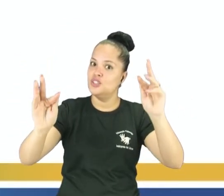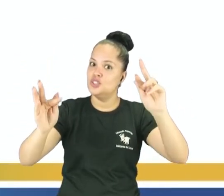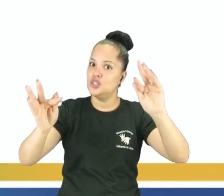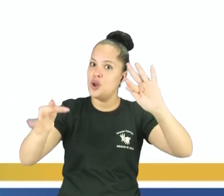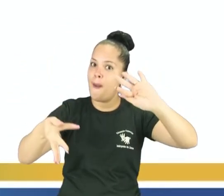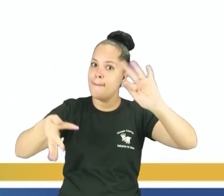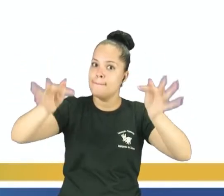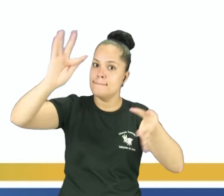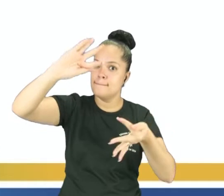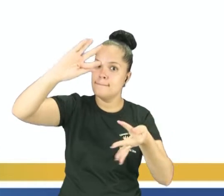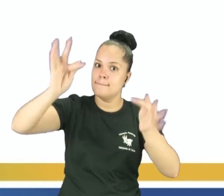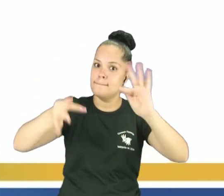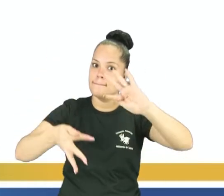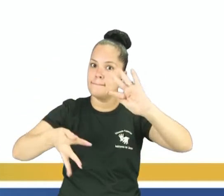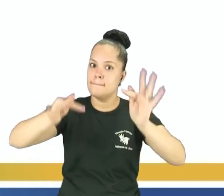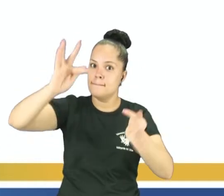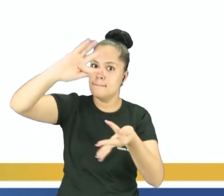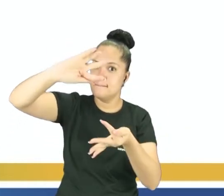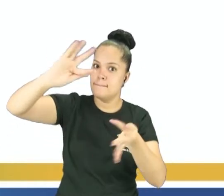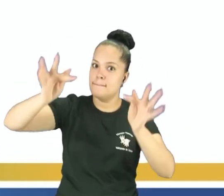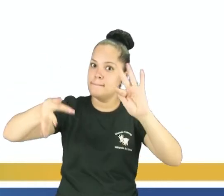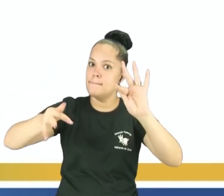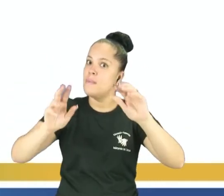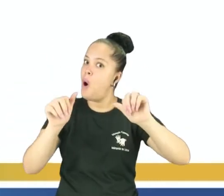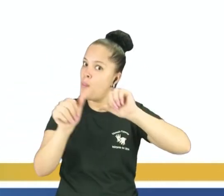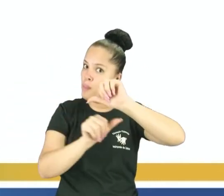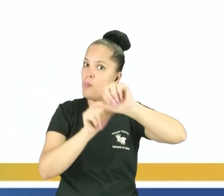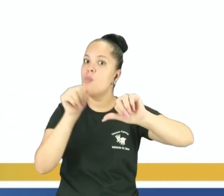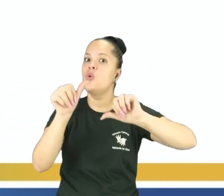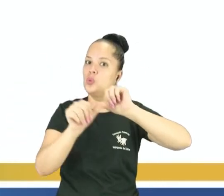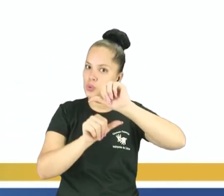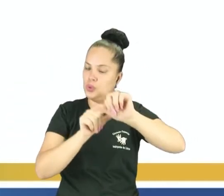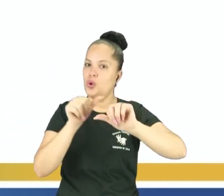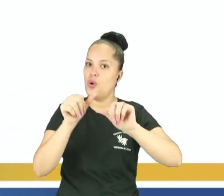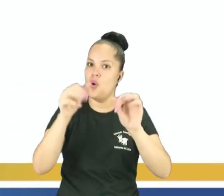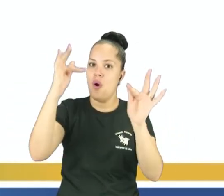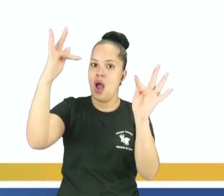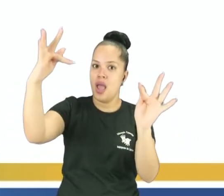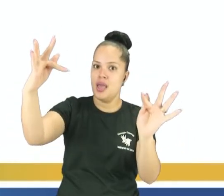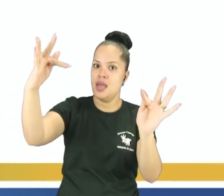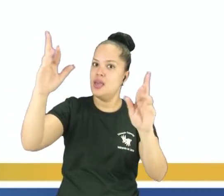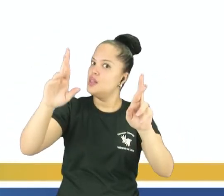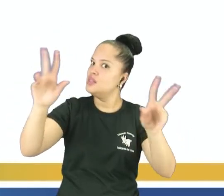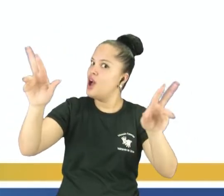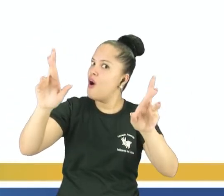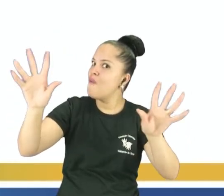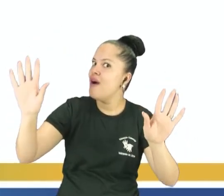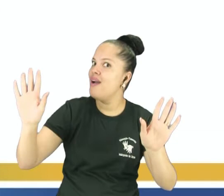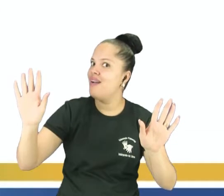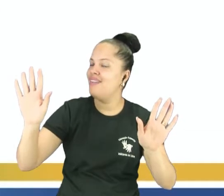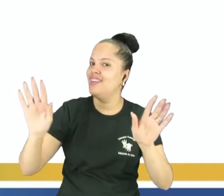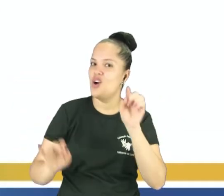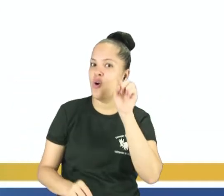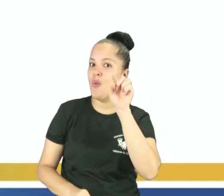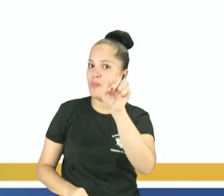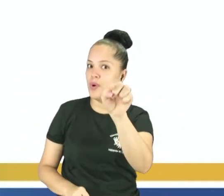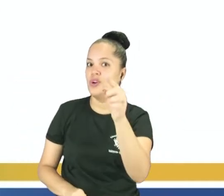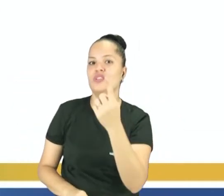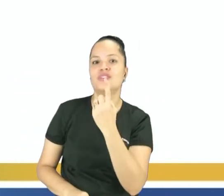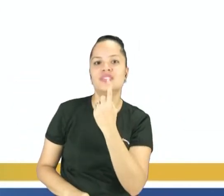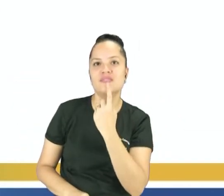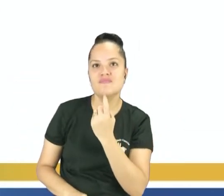seja, eu rotacionei o F verde em torno do pontinho central ali, esse pontinho aqui, ó.